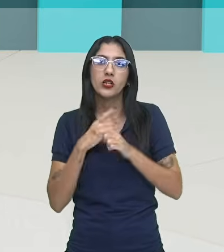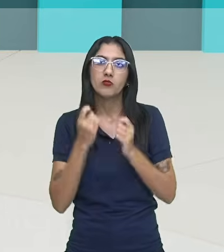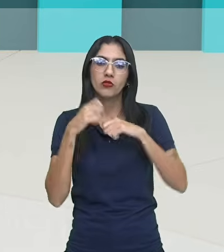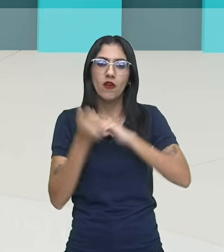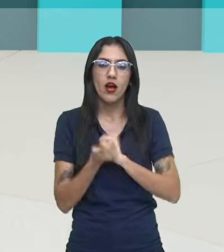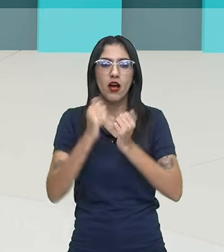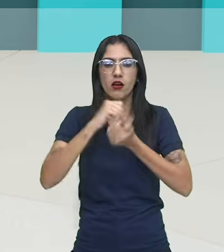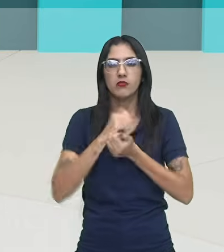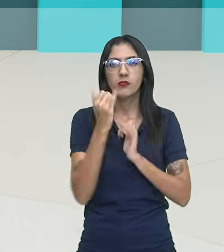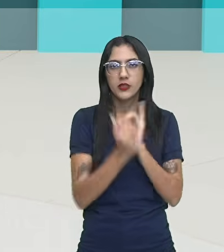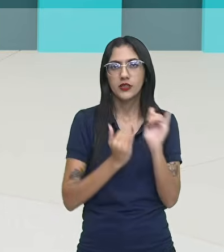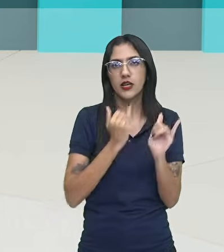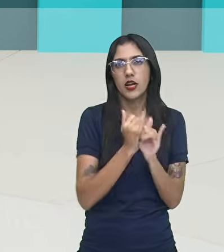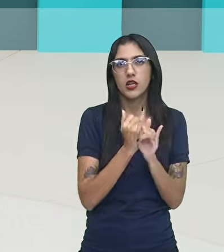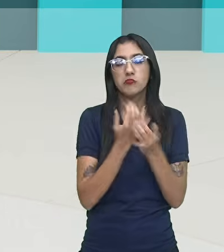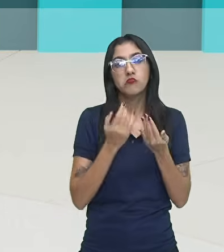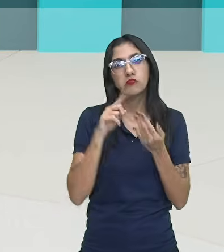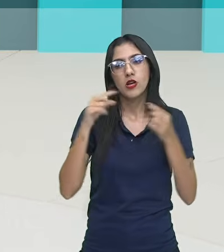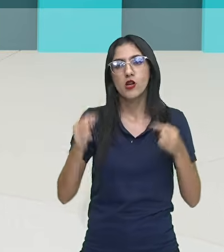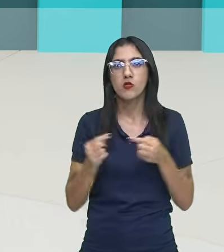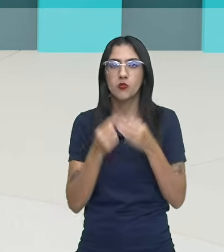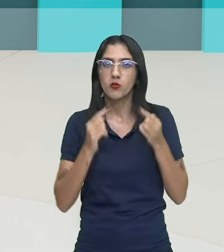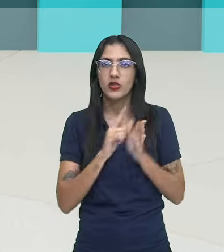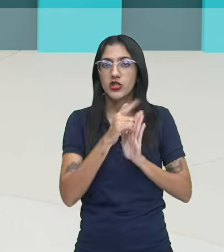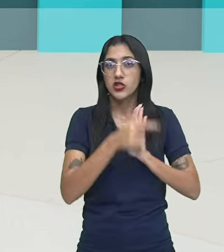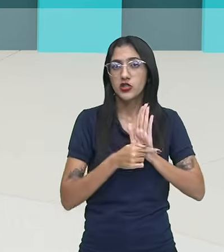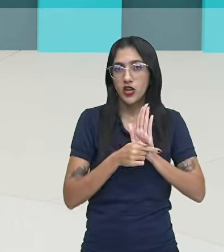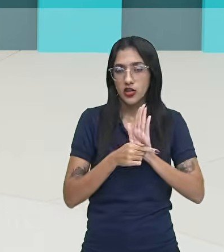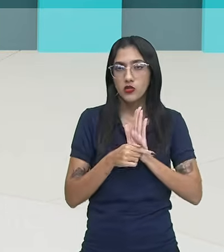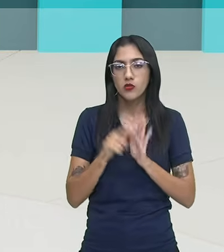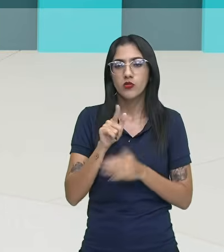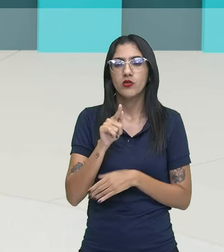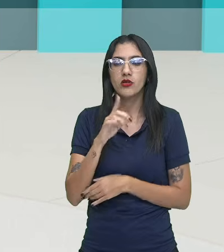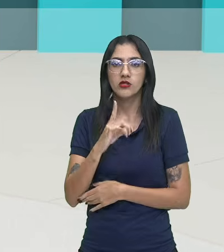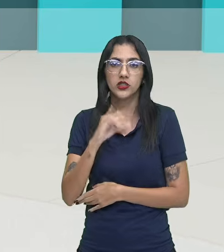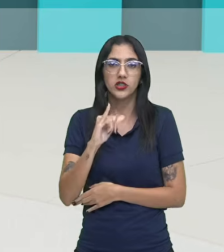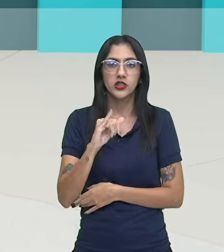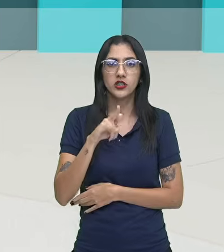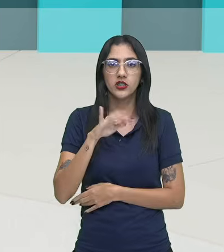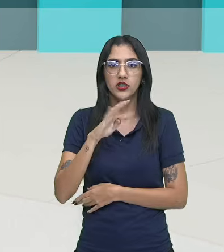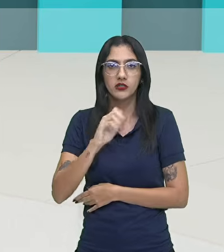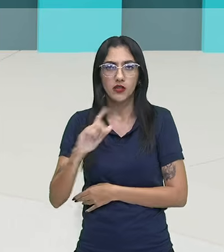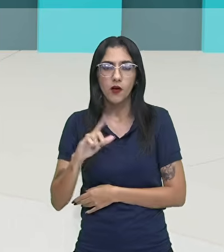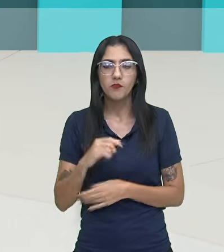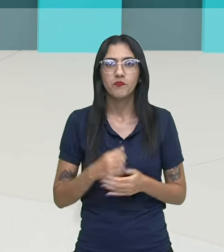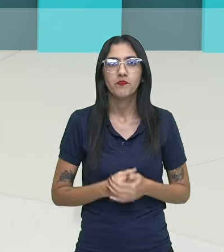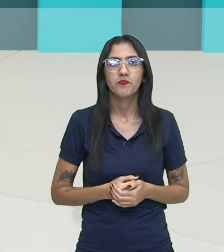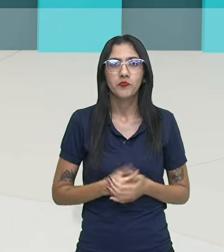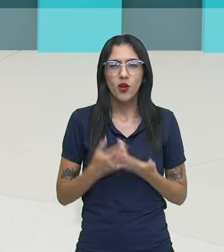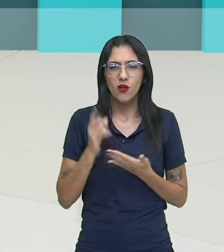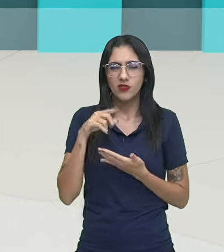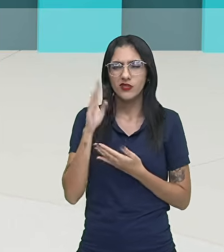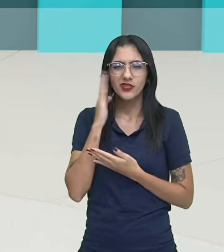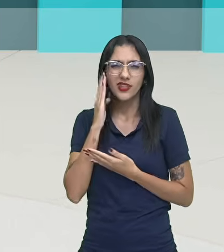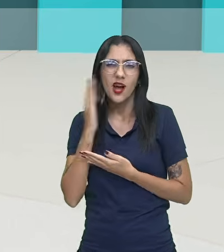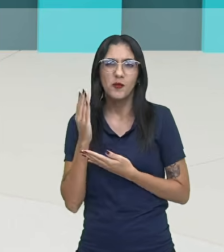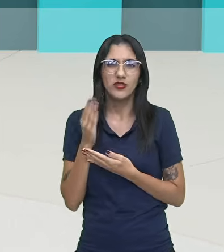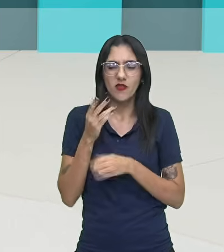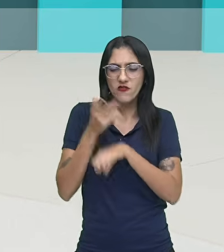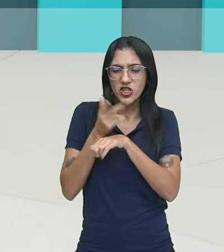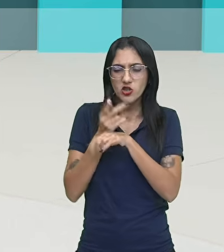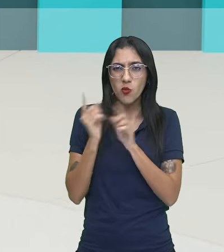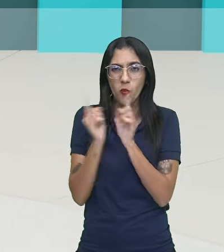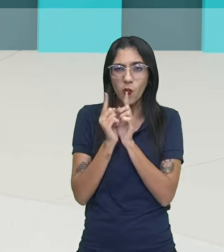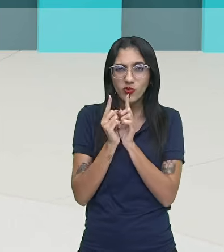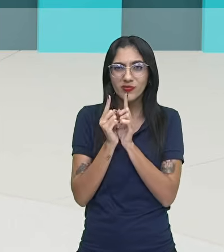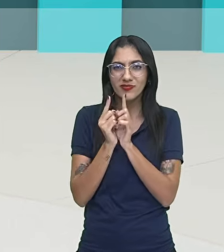da internet, é chamado de gênero digital. O Reels, que vocês conhecem, também é um gênero digital.